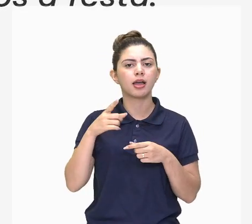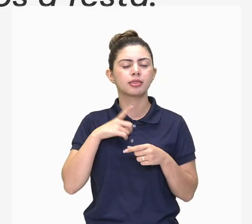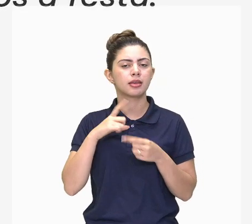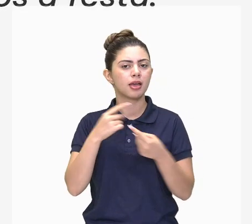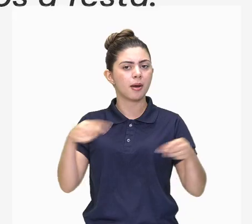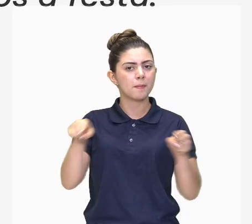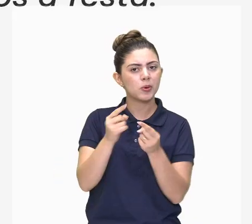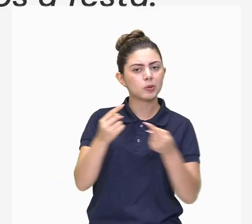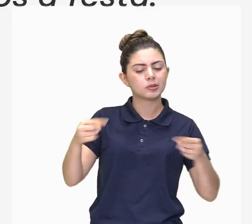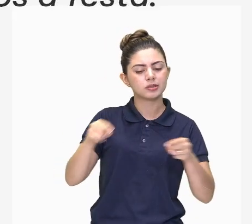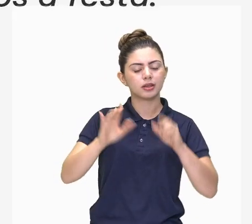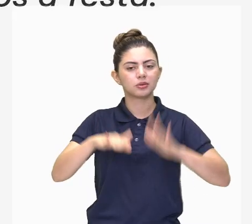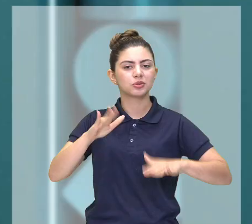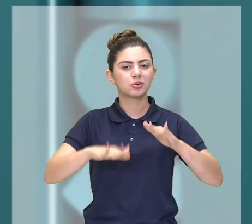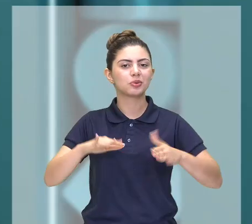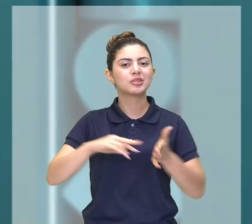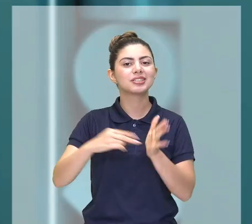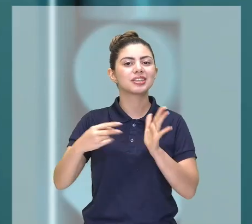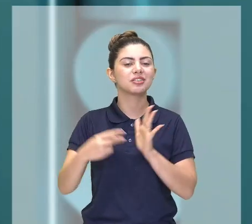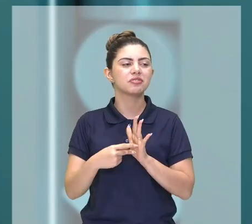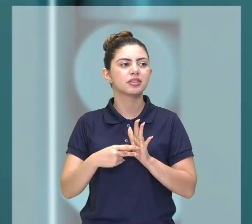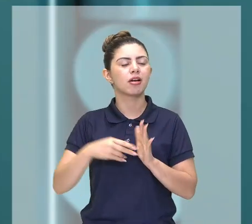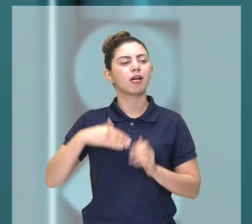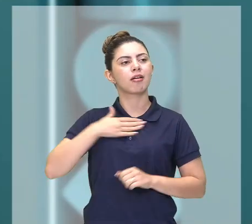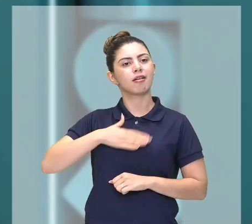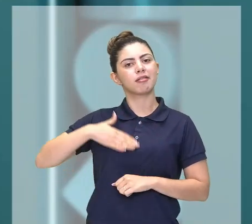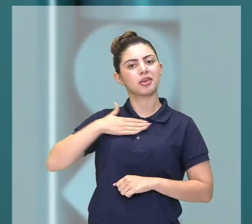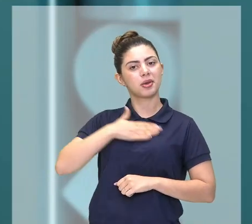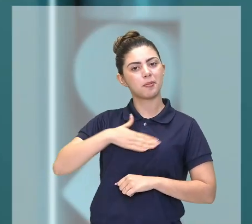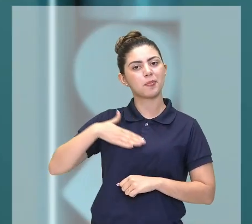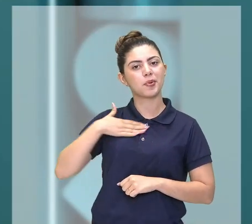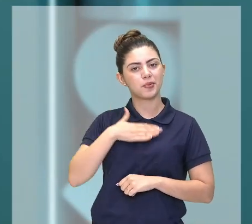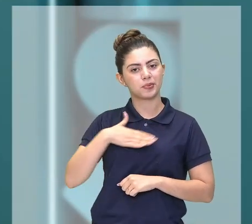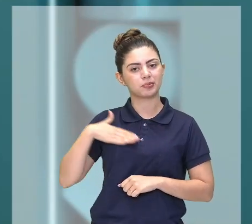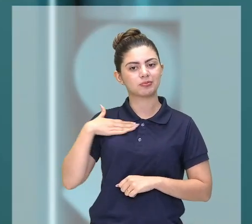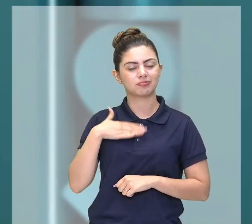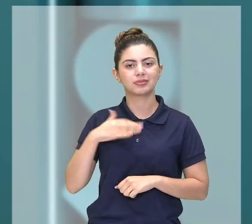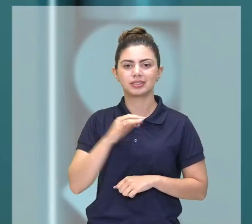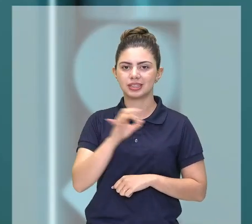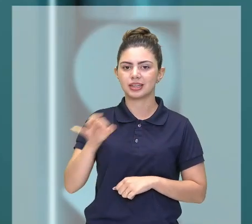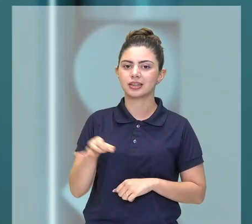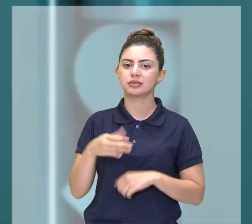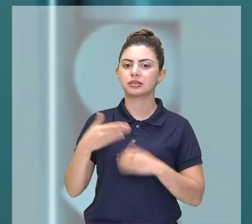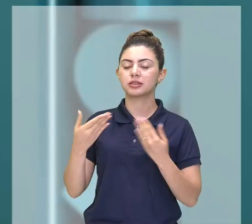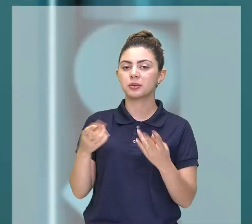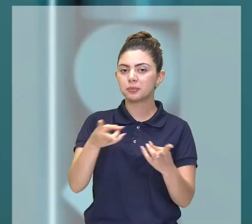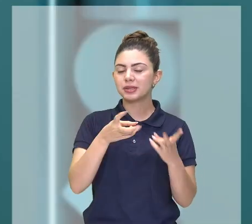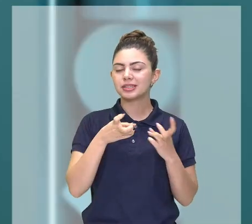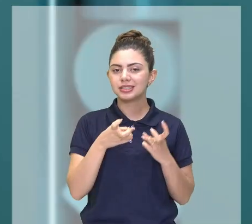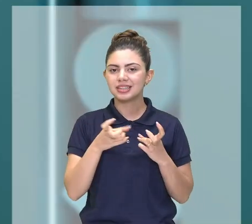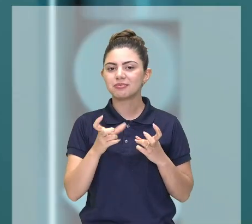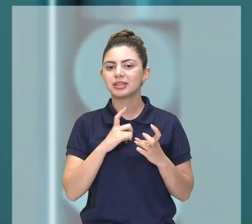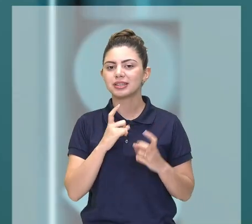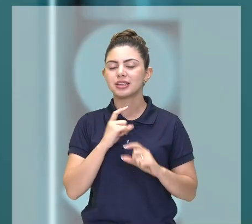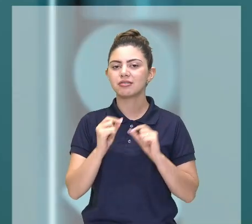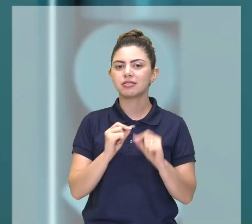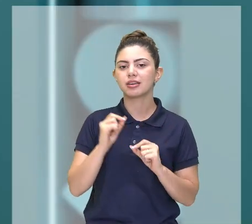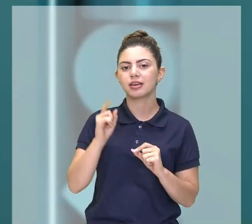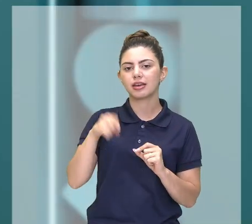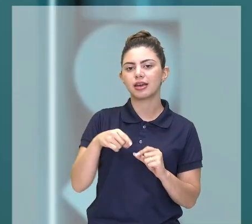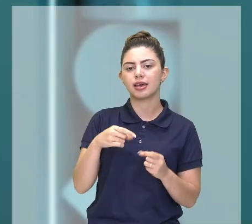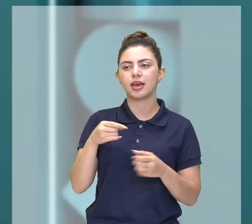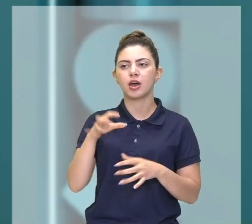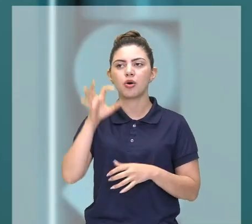é agradável. Então, diante desse contexto, dessa mistura de